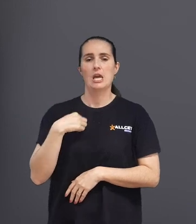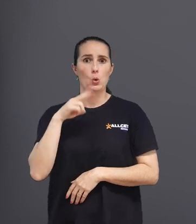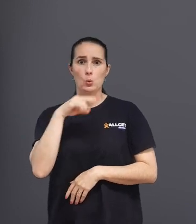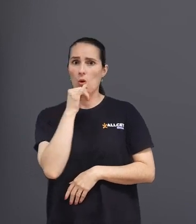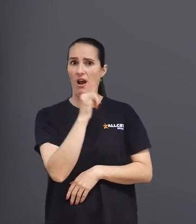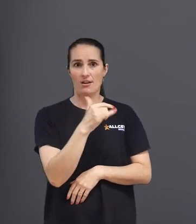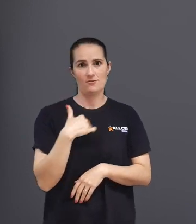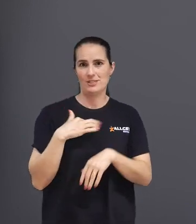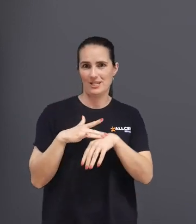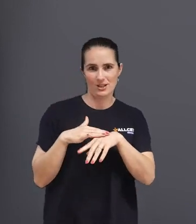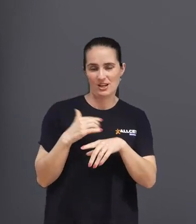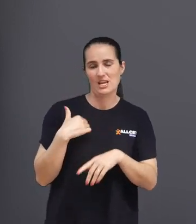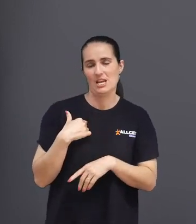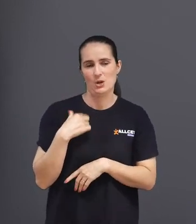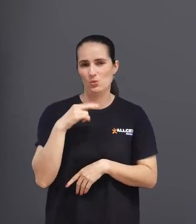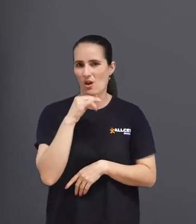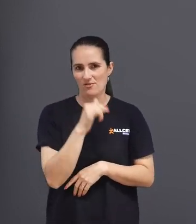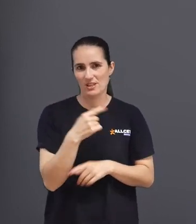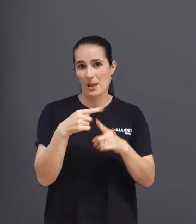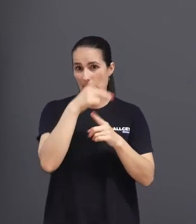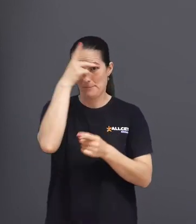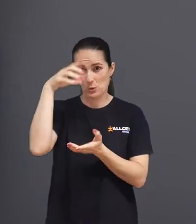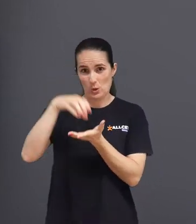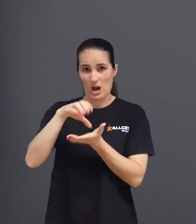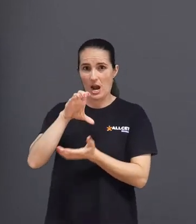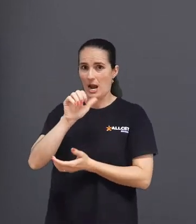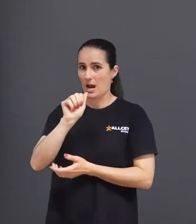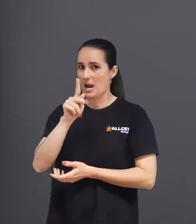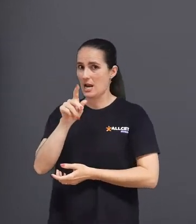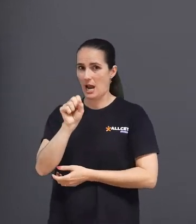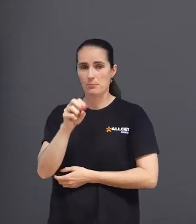Aí eu falava, eu sei muito bem o que eu quero, né?